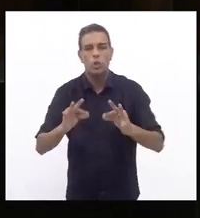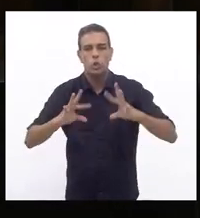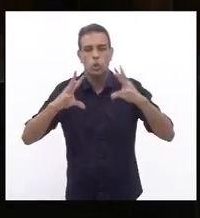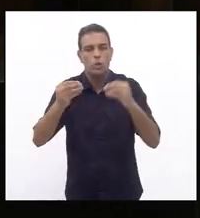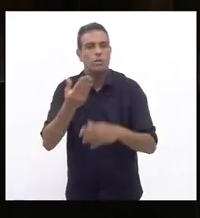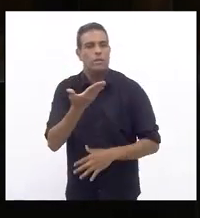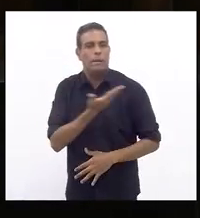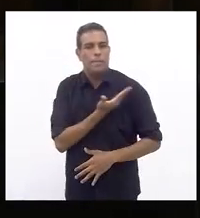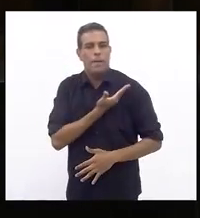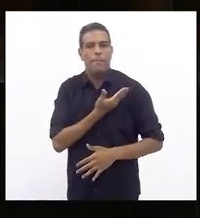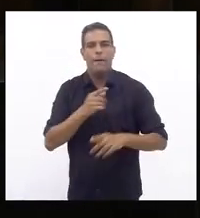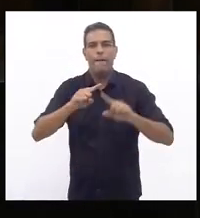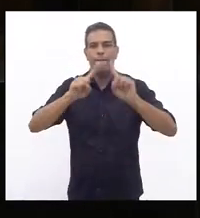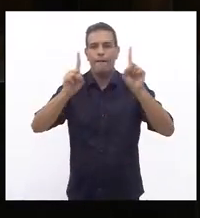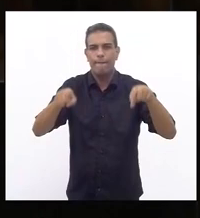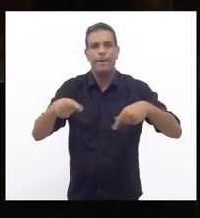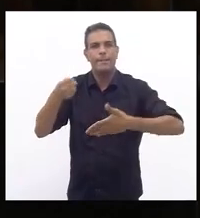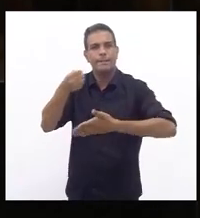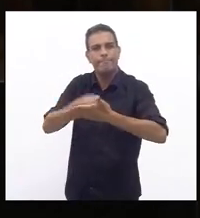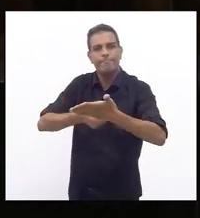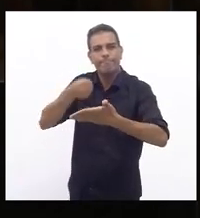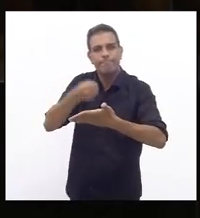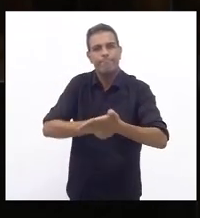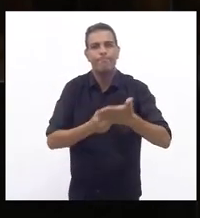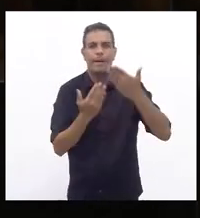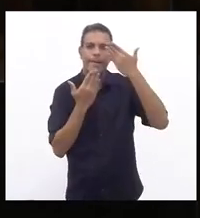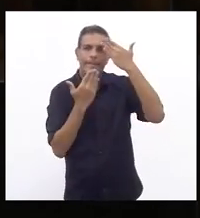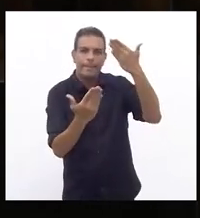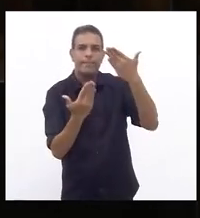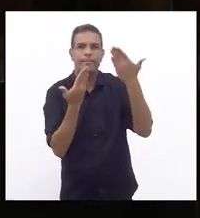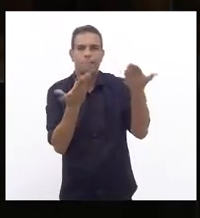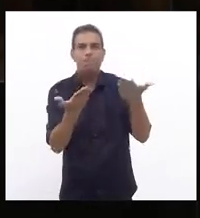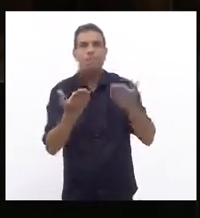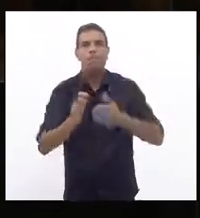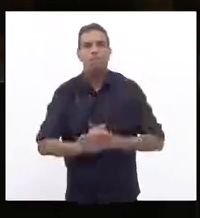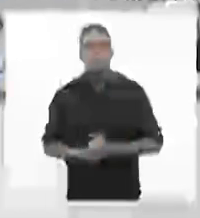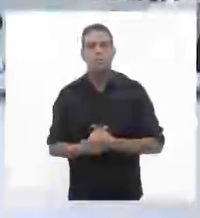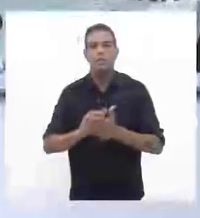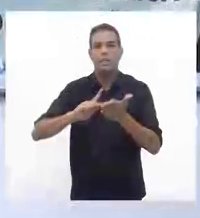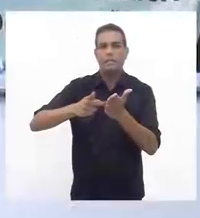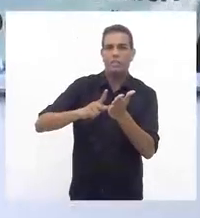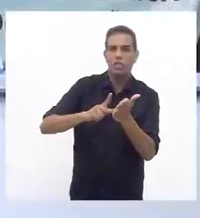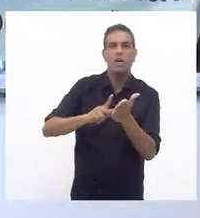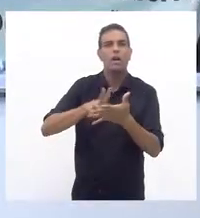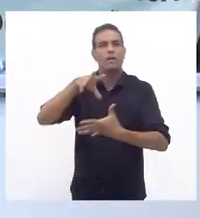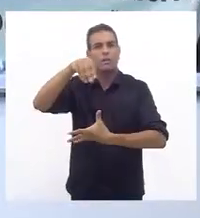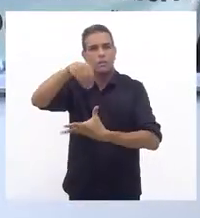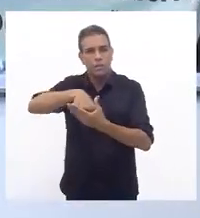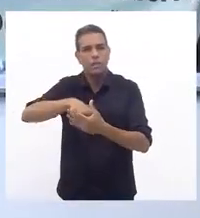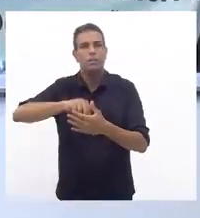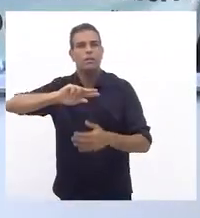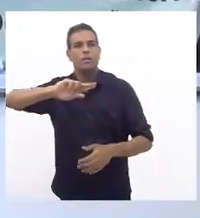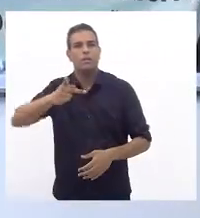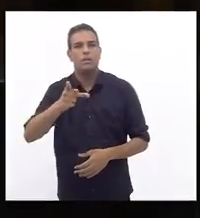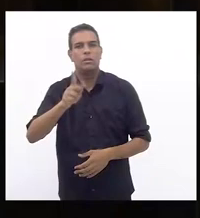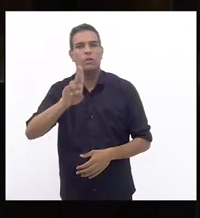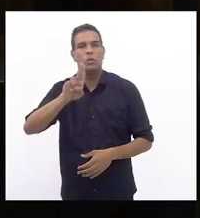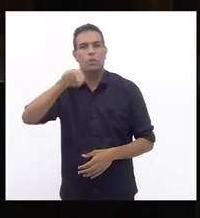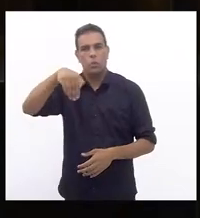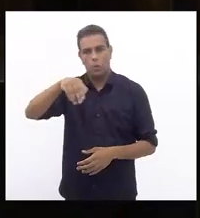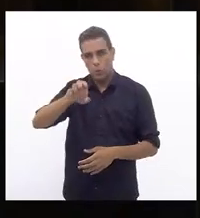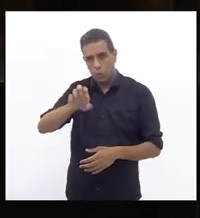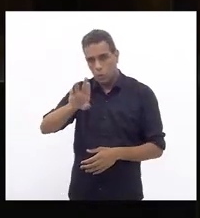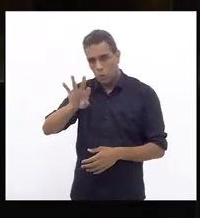meus colegas que defendem a SEDAI. Quero agradecer a Ari Girota, do Sindicato Sindágua, a Humberto Lemos,